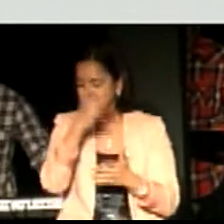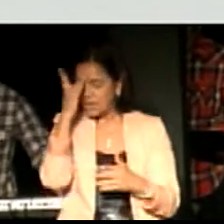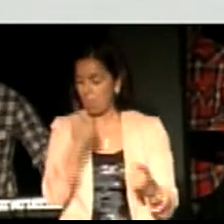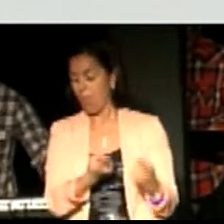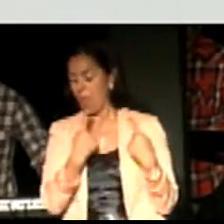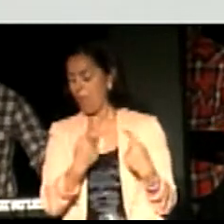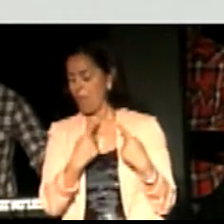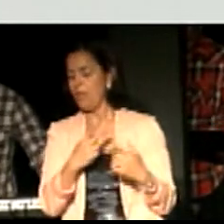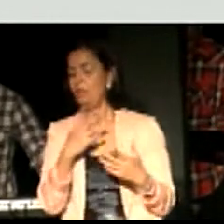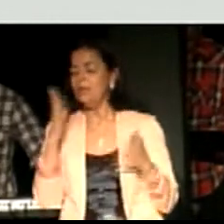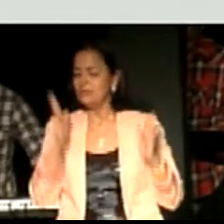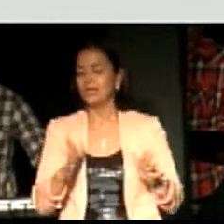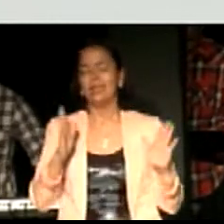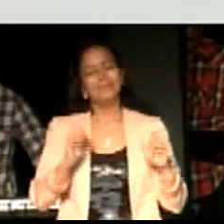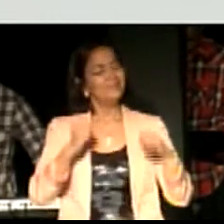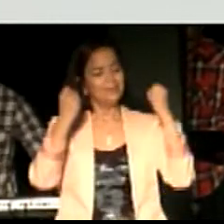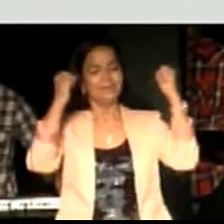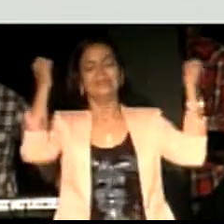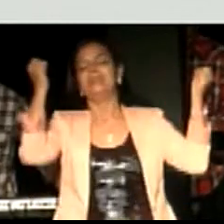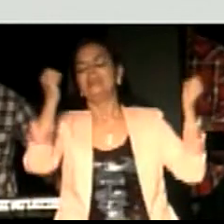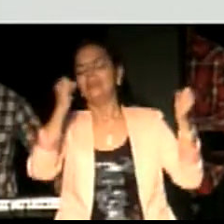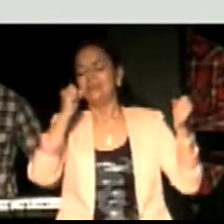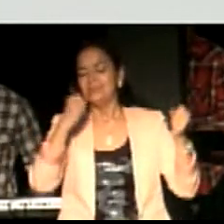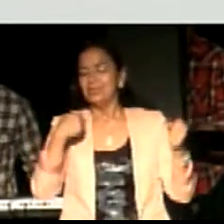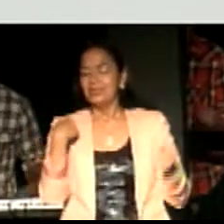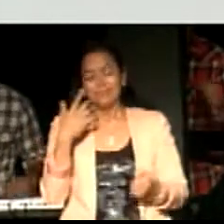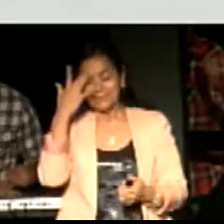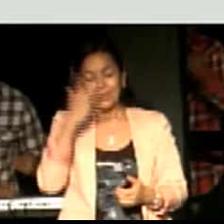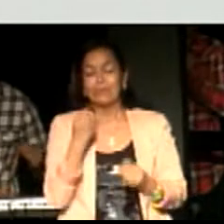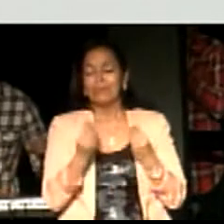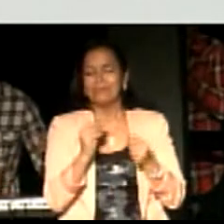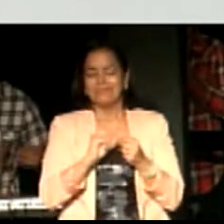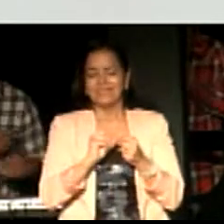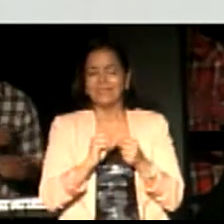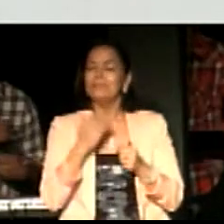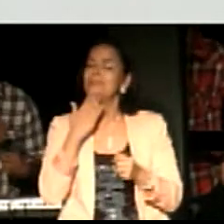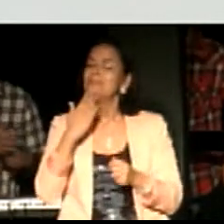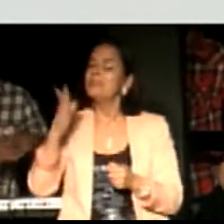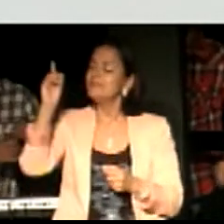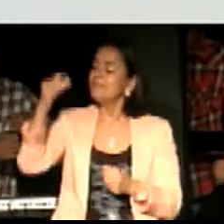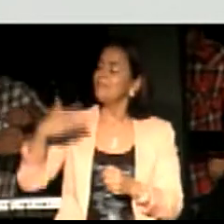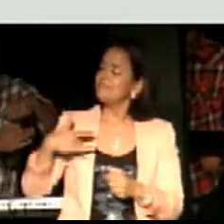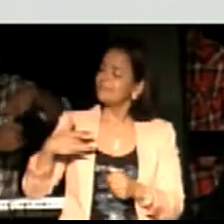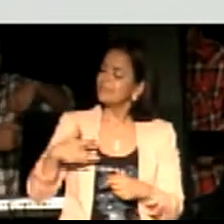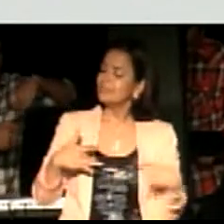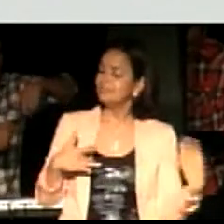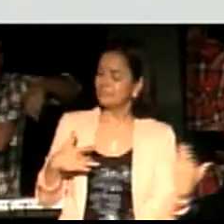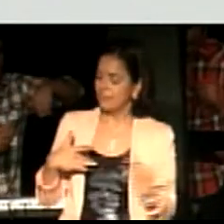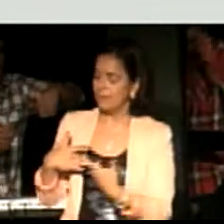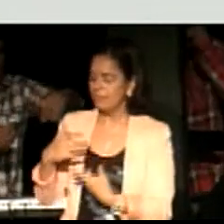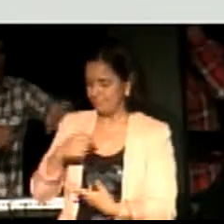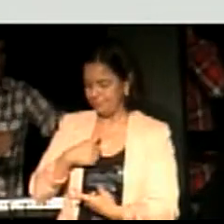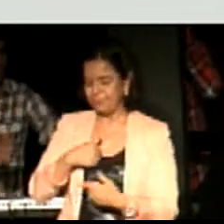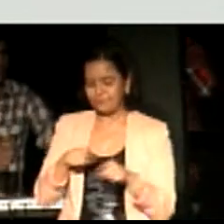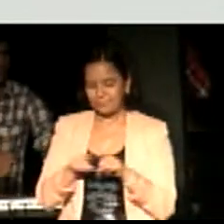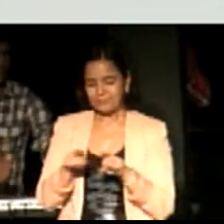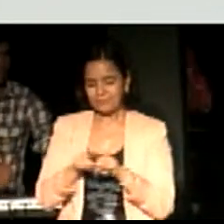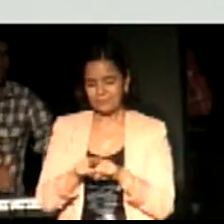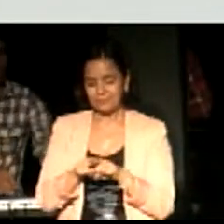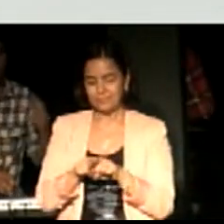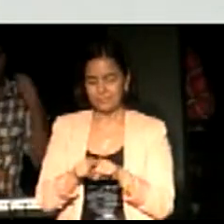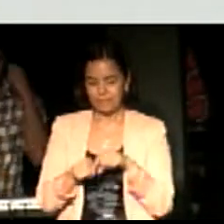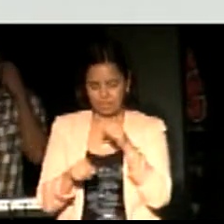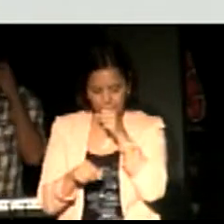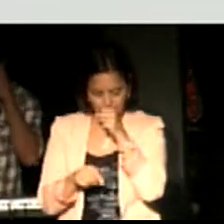não sei abrir mão dos meus direitos. Deus, tenha misericórdia de nós, tenha misericórdia de mim, Senhor. Mas